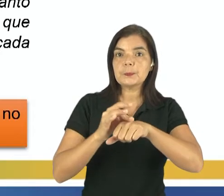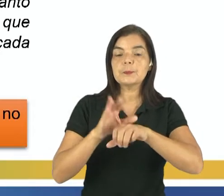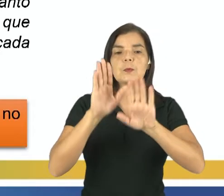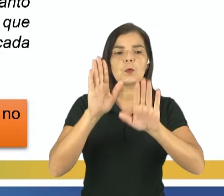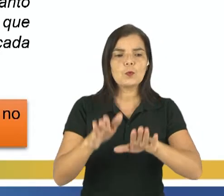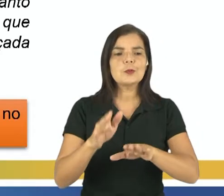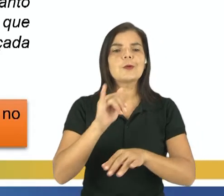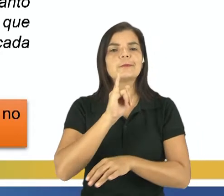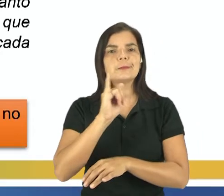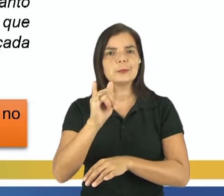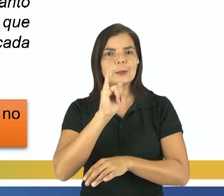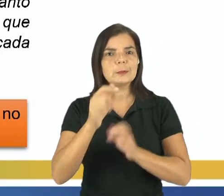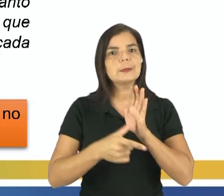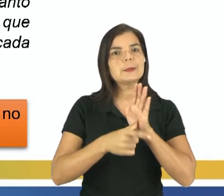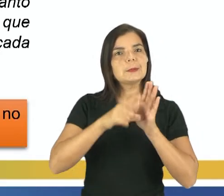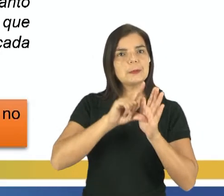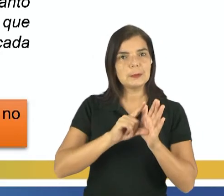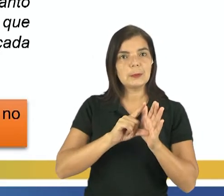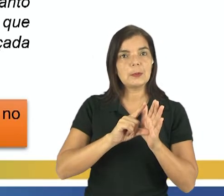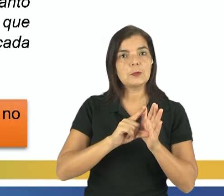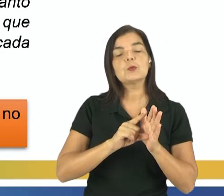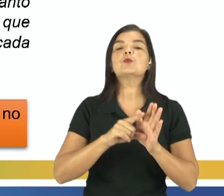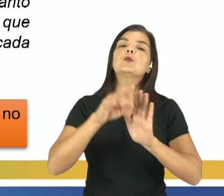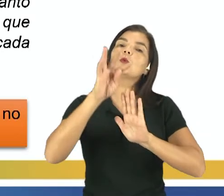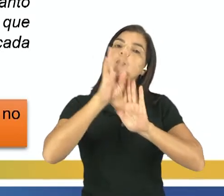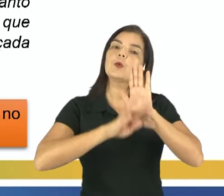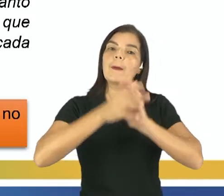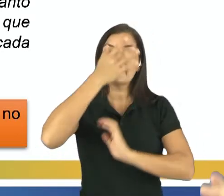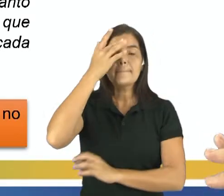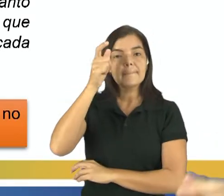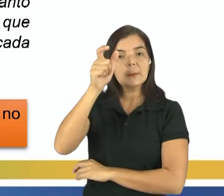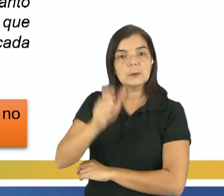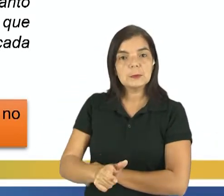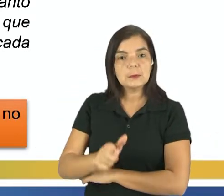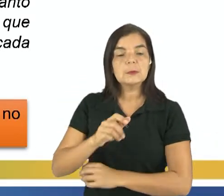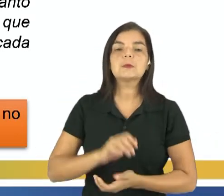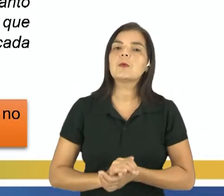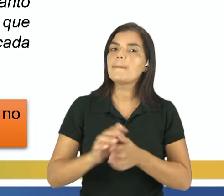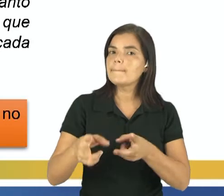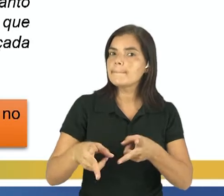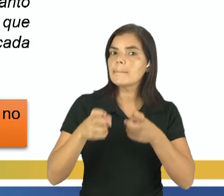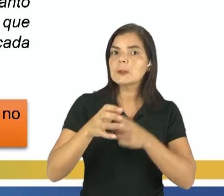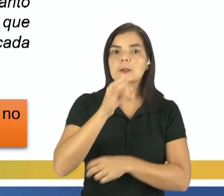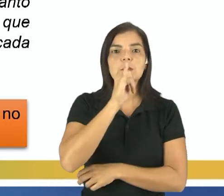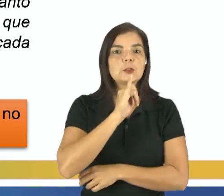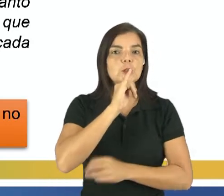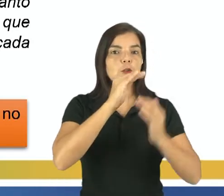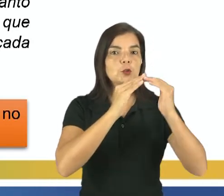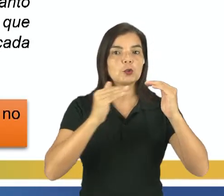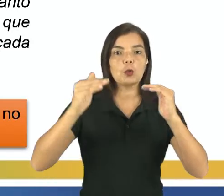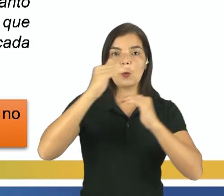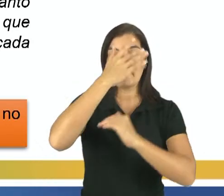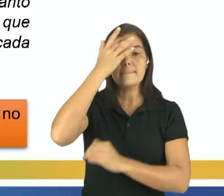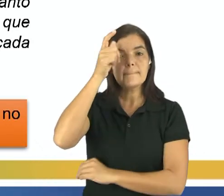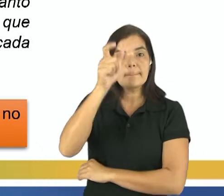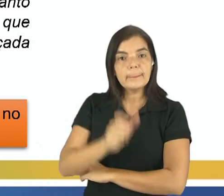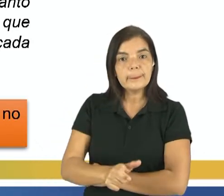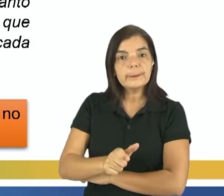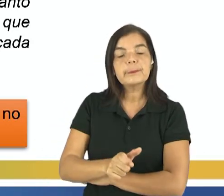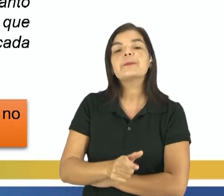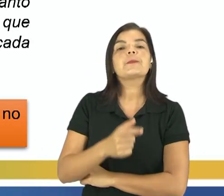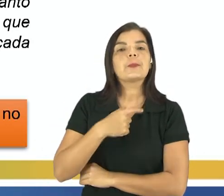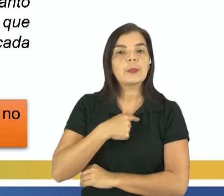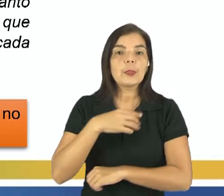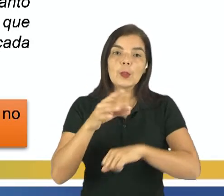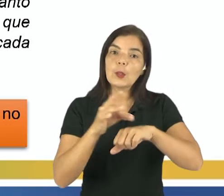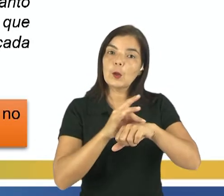retomam um referente que já foi citado anteriormente no texto, ou seja, a pessoa inteira. Percebam que lá no exemplo em cima tem pessoa inteira, e aí a gente